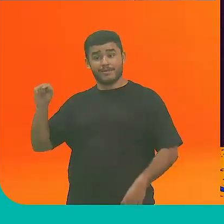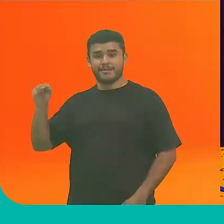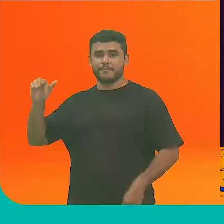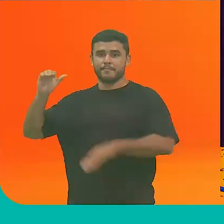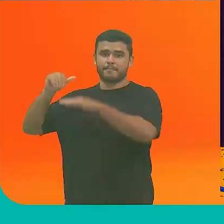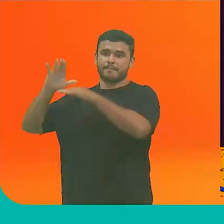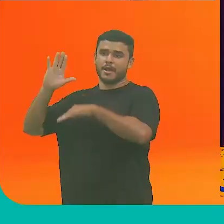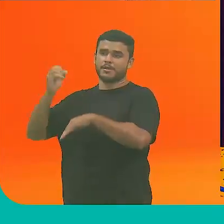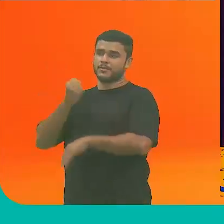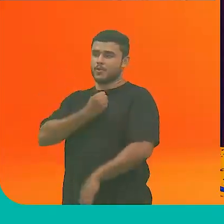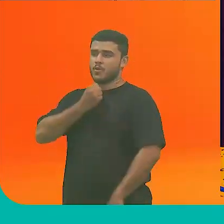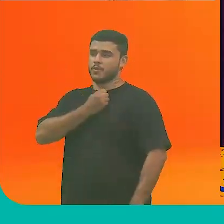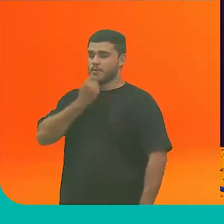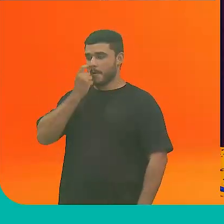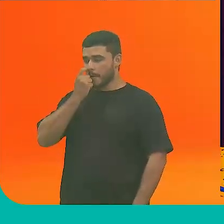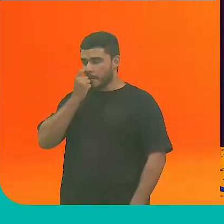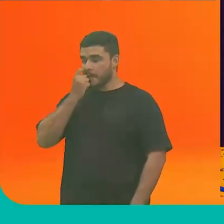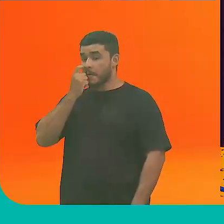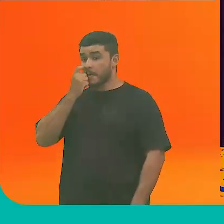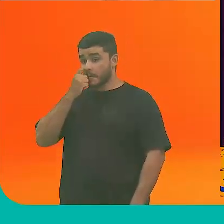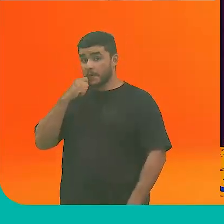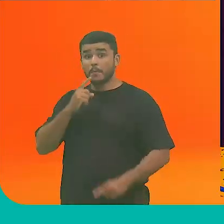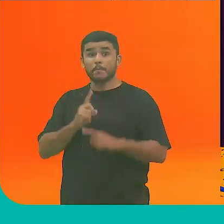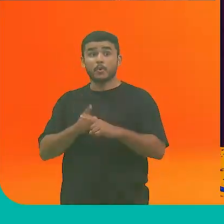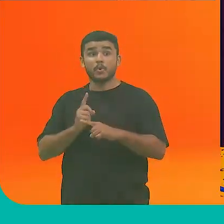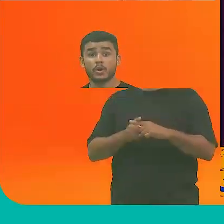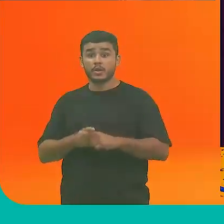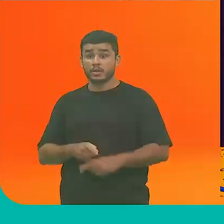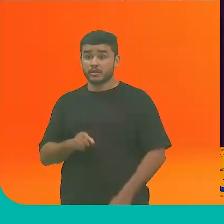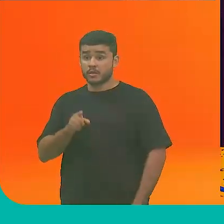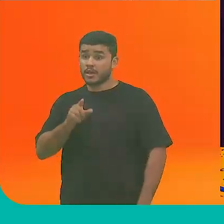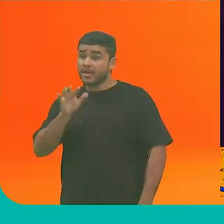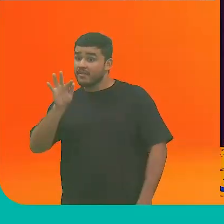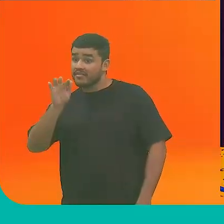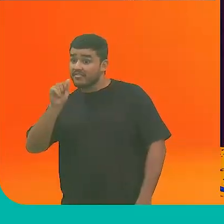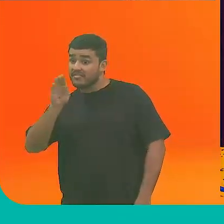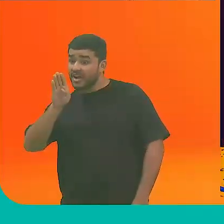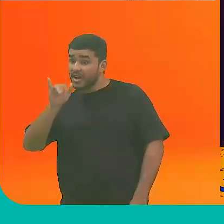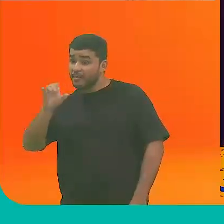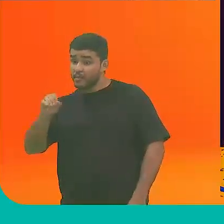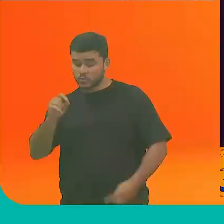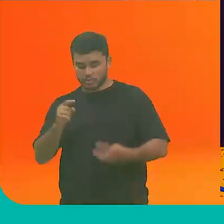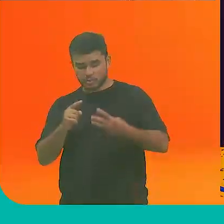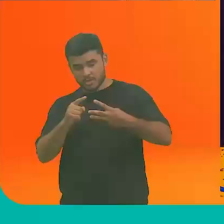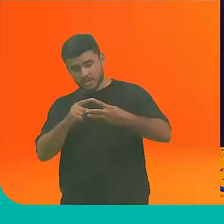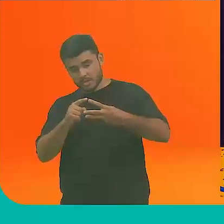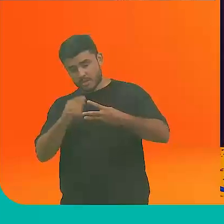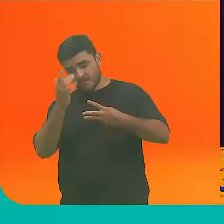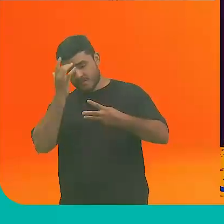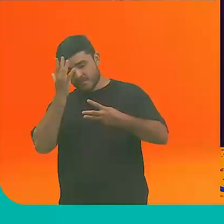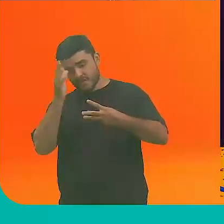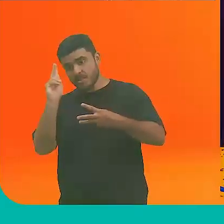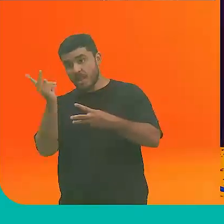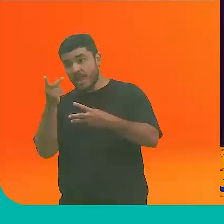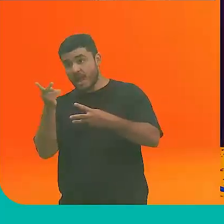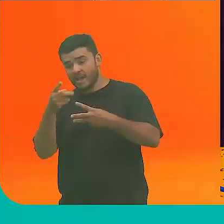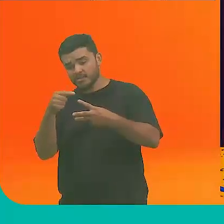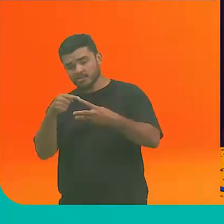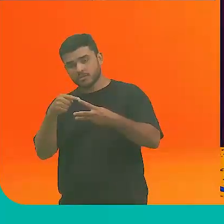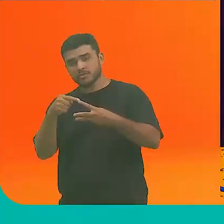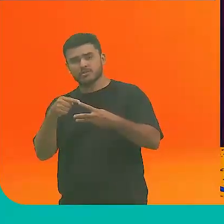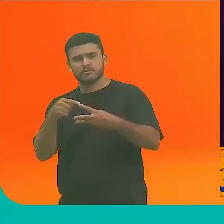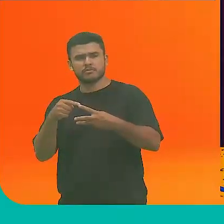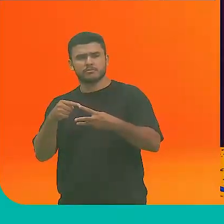Jorge. Porque quando você acerta a difícil, teoricamente, por você ter errado